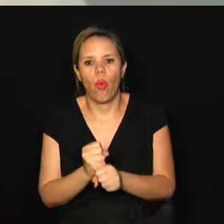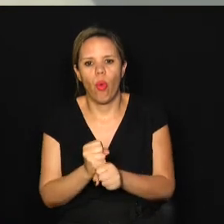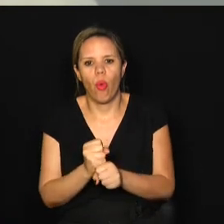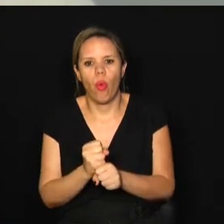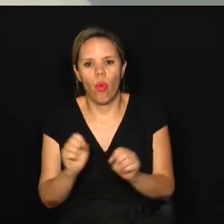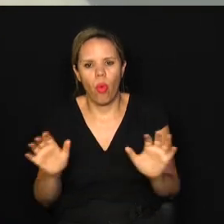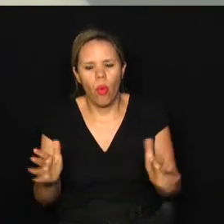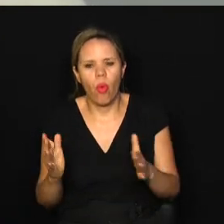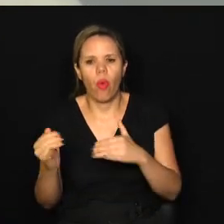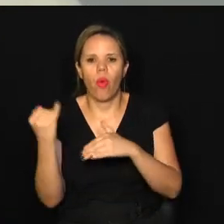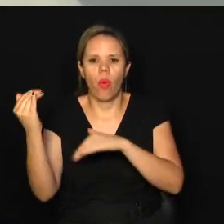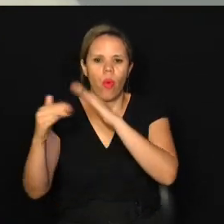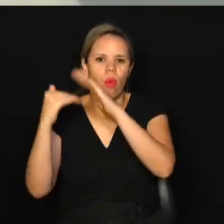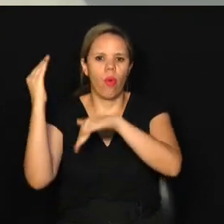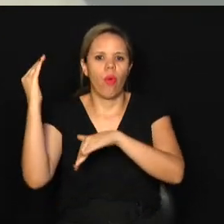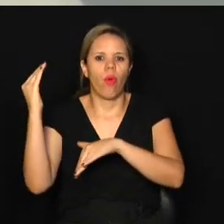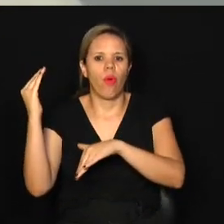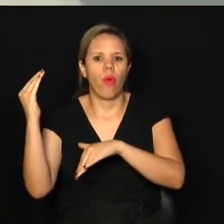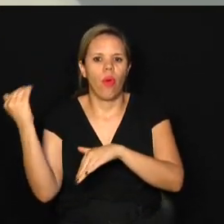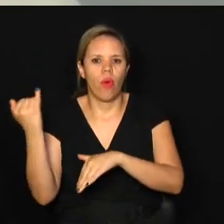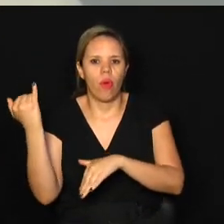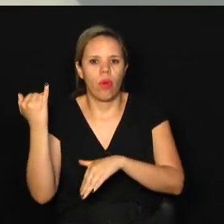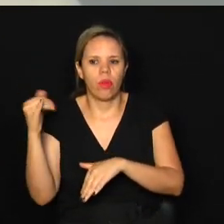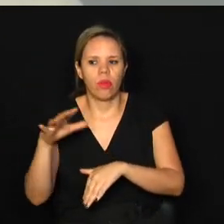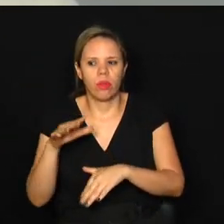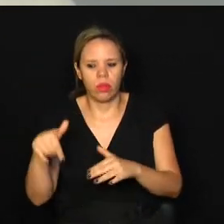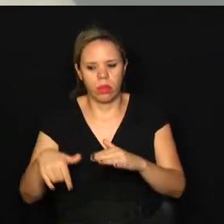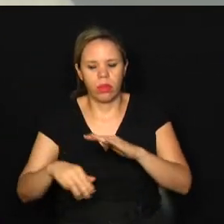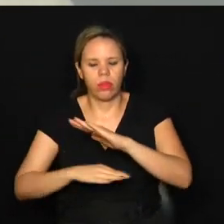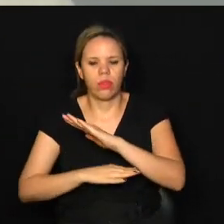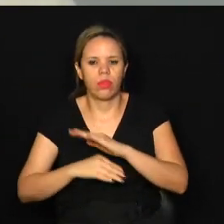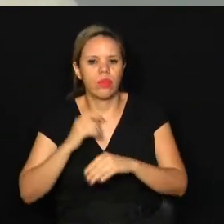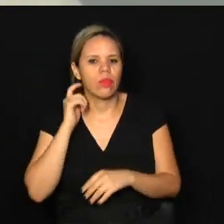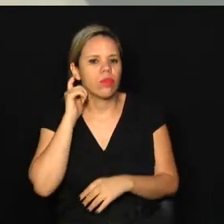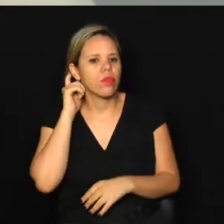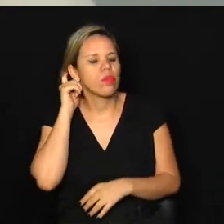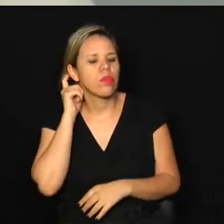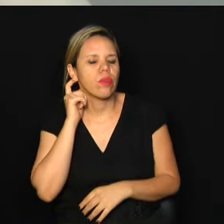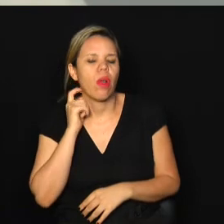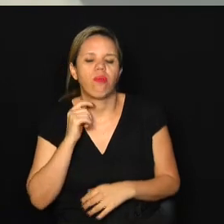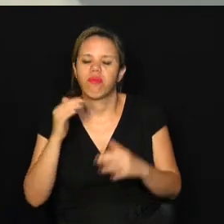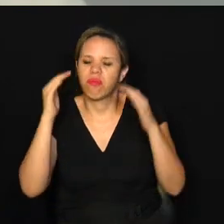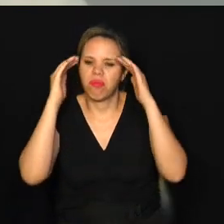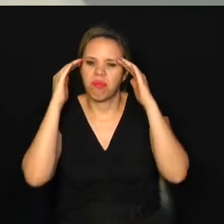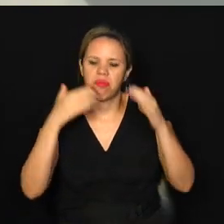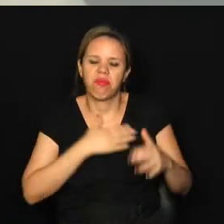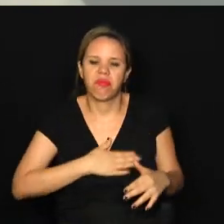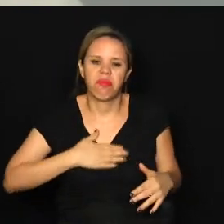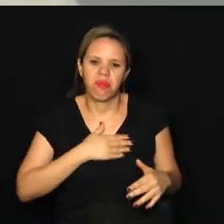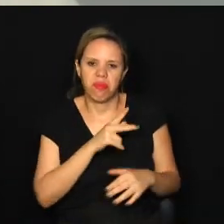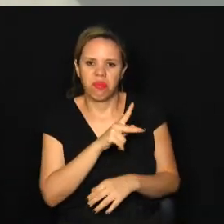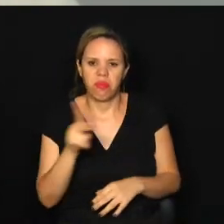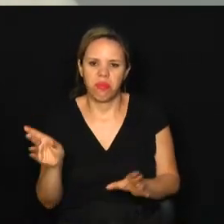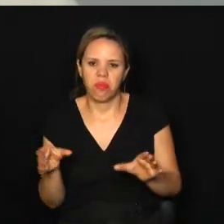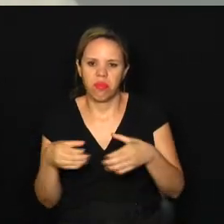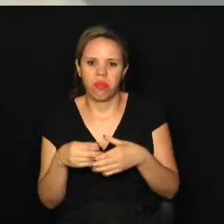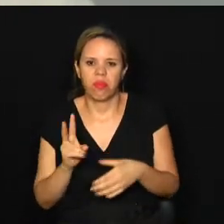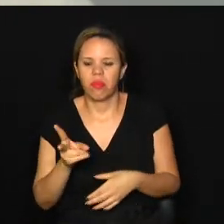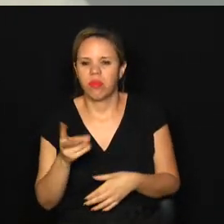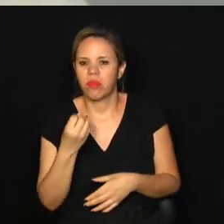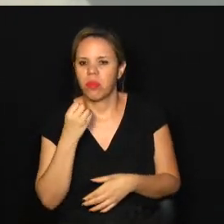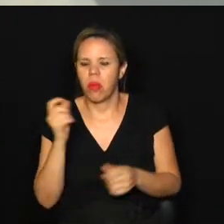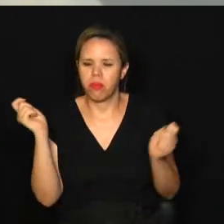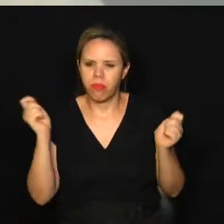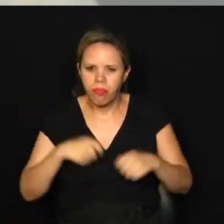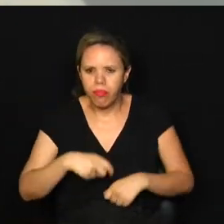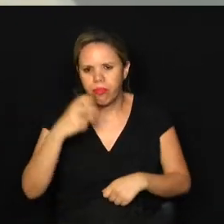mais relevantes, uma das mais importantes dessa Casa Legislativa, e é uma honra tê-lo como presidente da nossa comissão, sempre muito